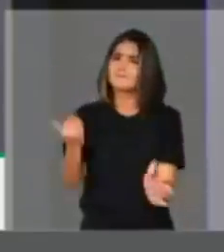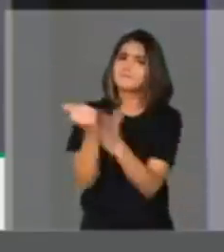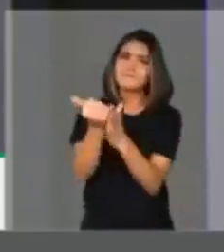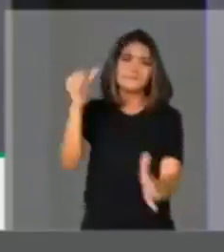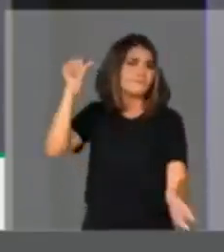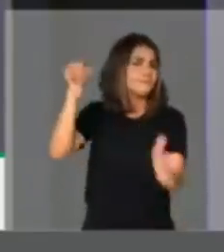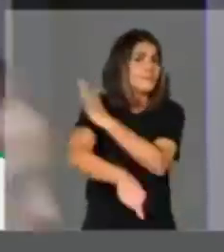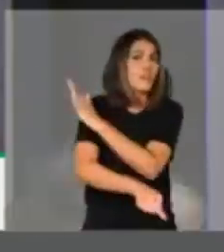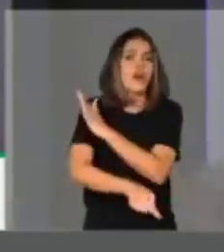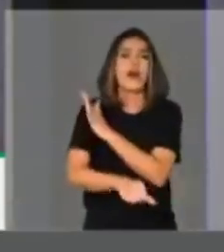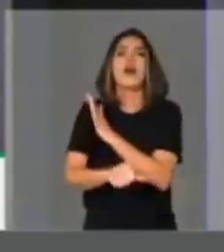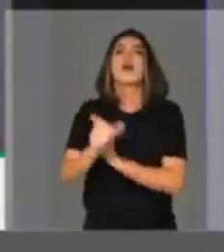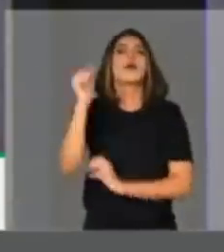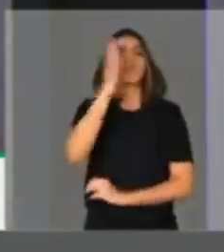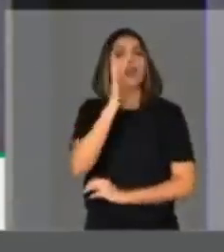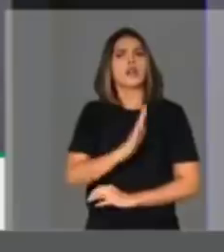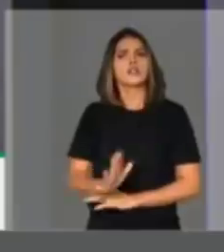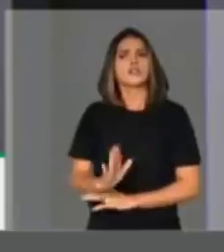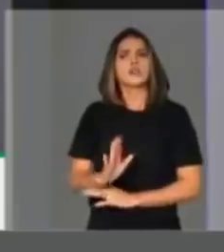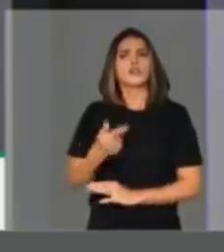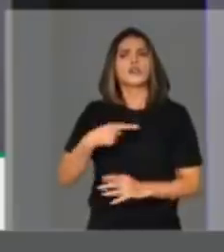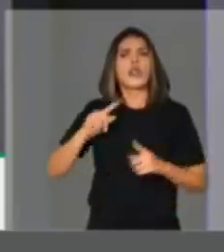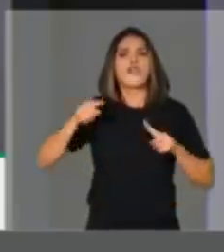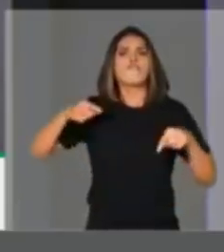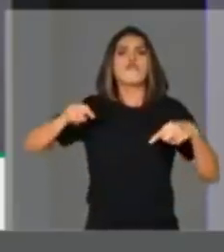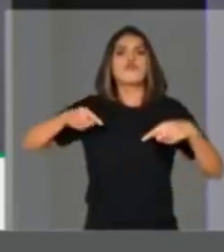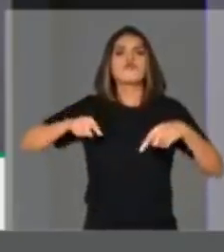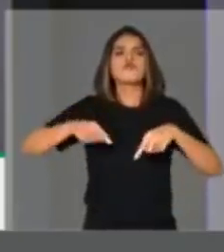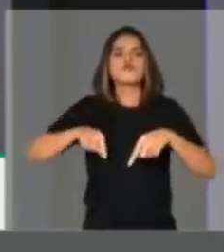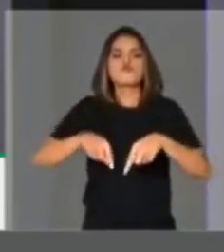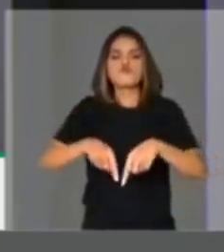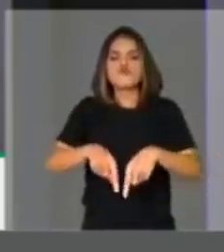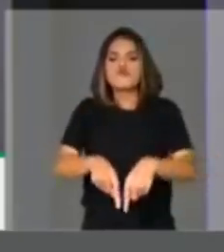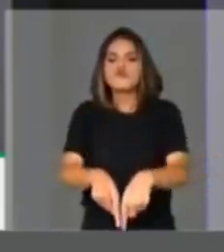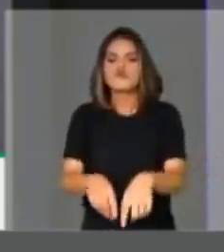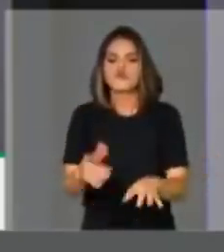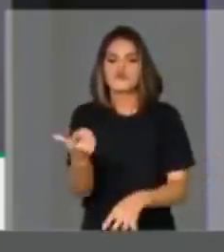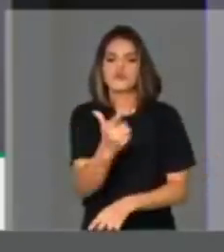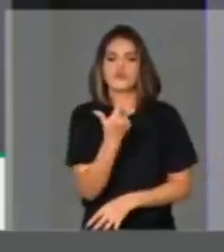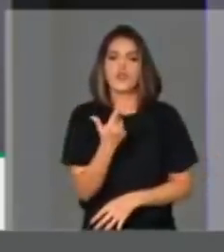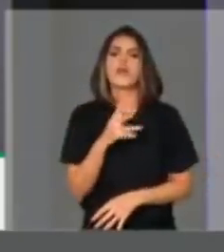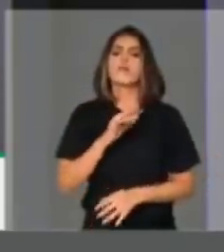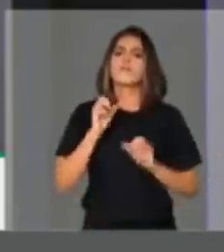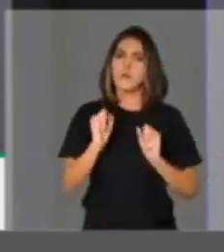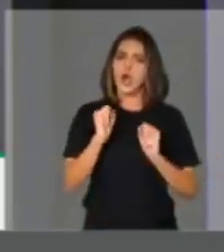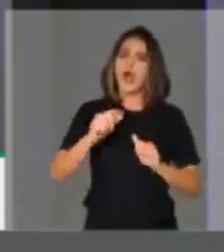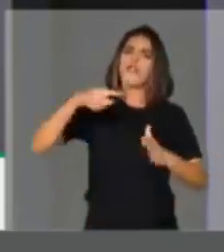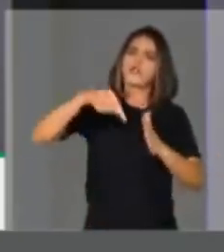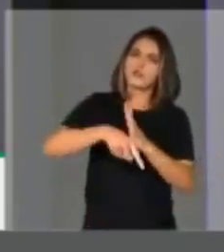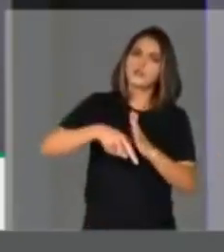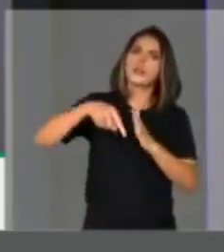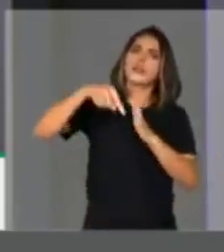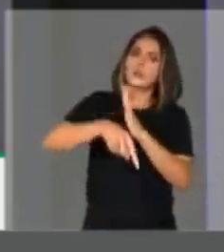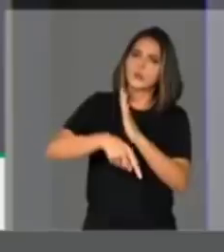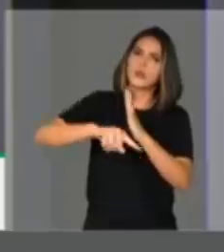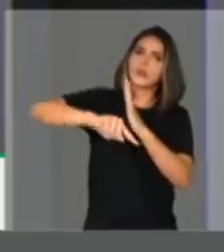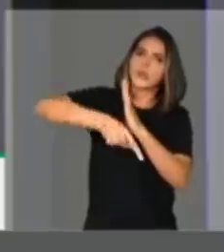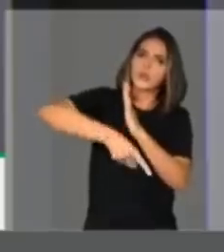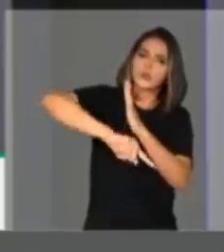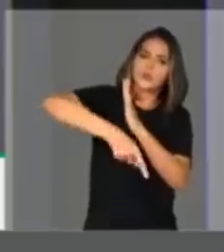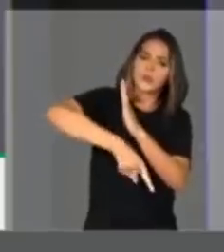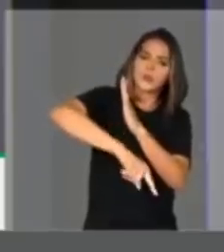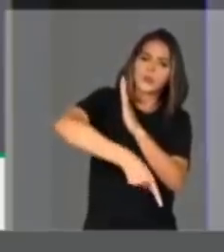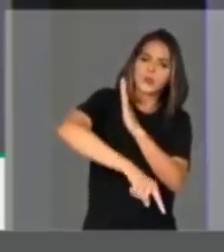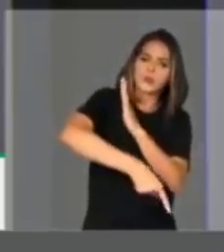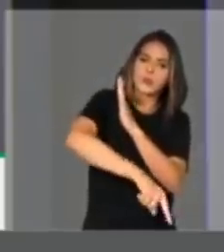pior. País não atinge o fundo do poço, não existe fundo para o poço do país. Sempre tem como afundar mais. Dá para ir para a situação da Argentina, vai